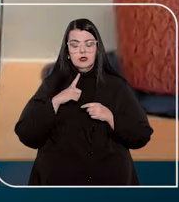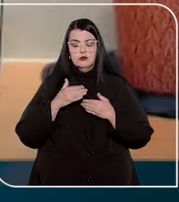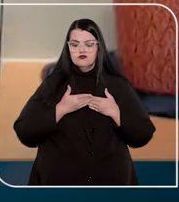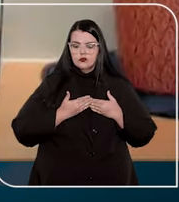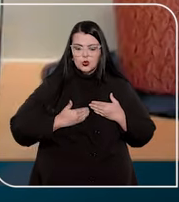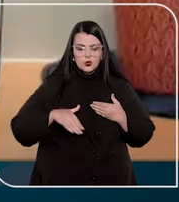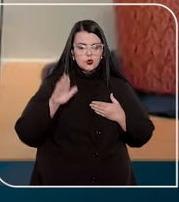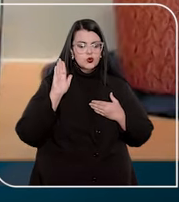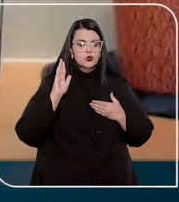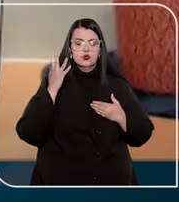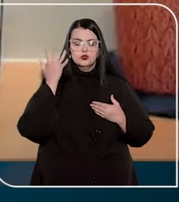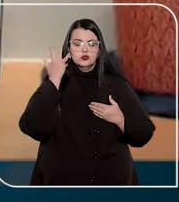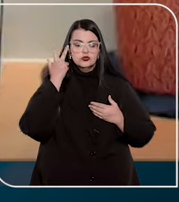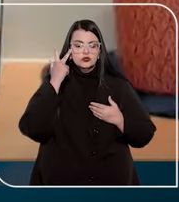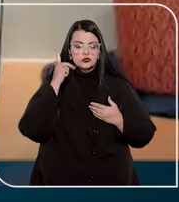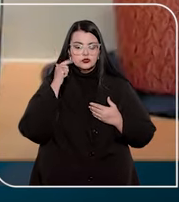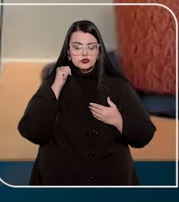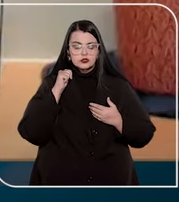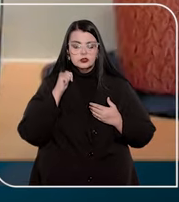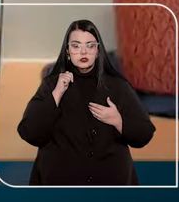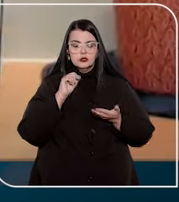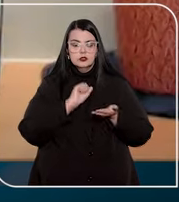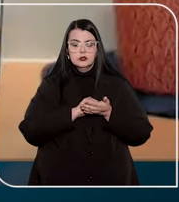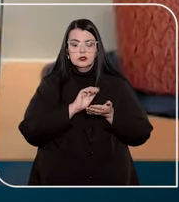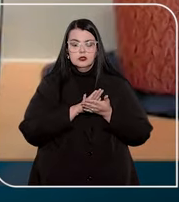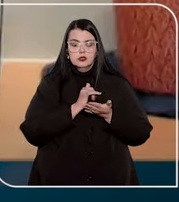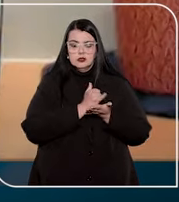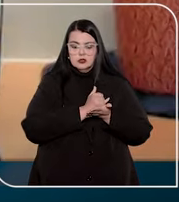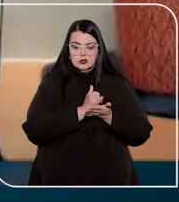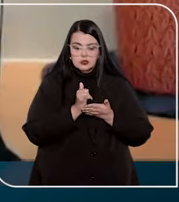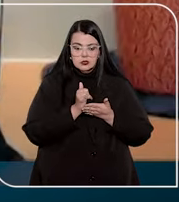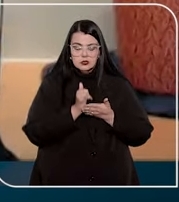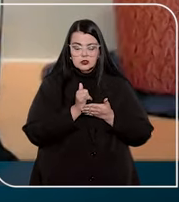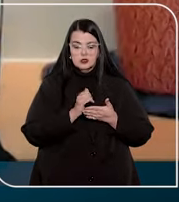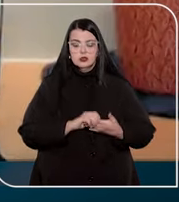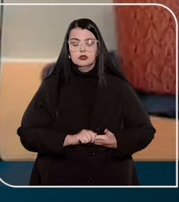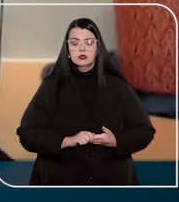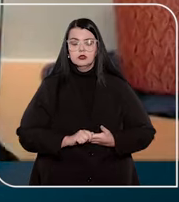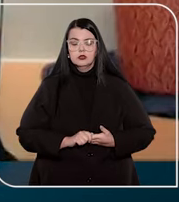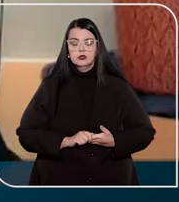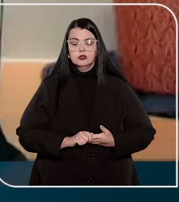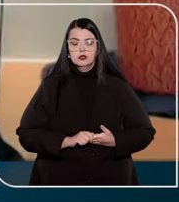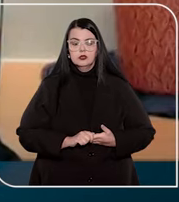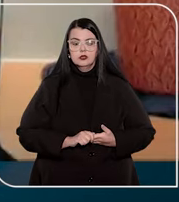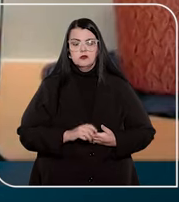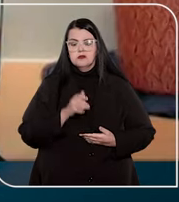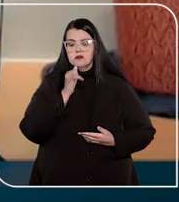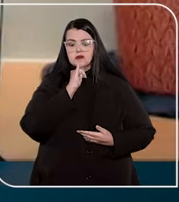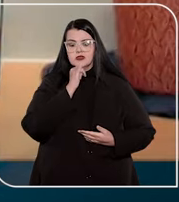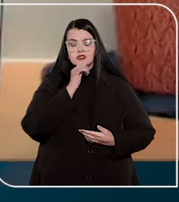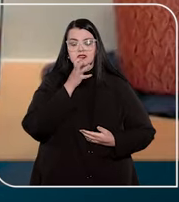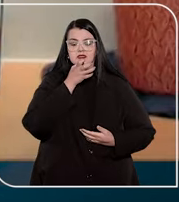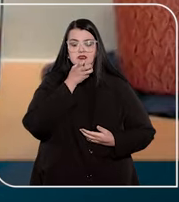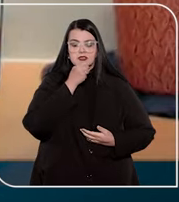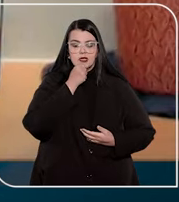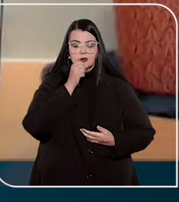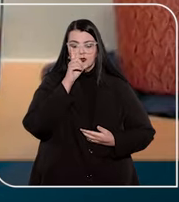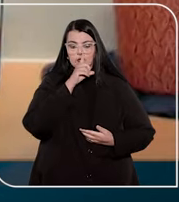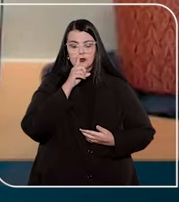corridos. Então, desde que o prazo não se inicie ou termine em um dia não último, sábado, domingo ou